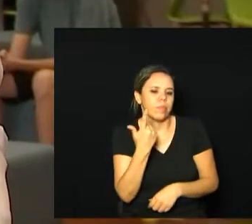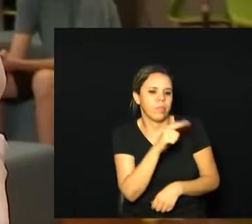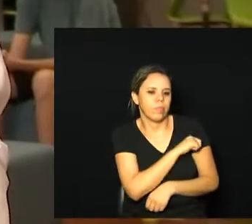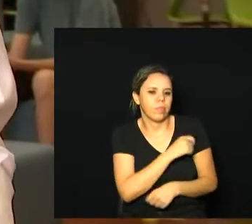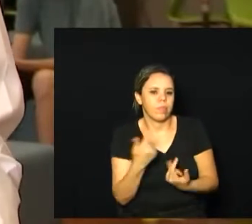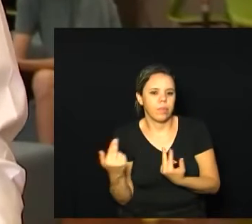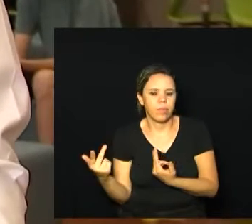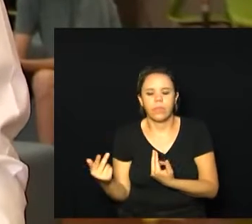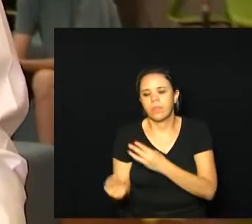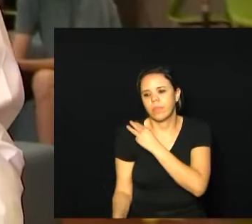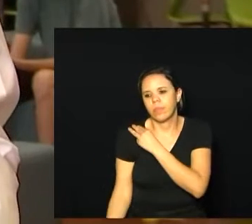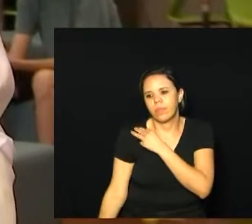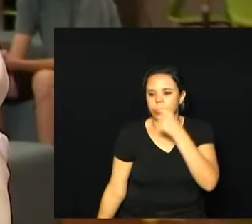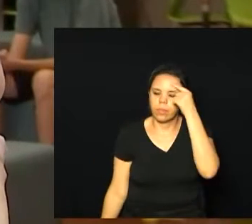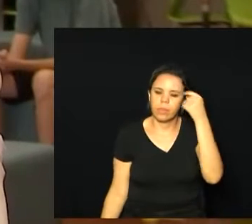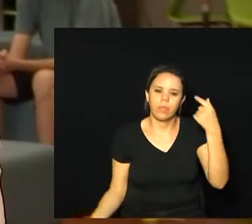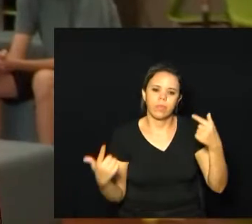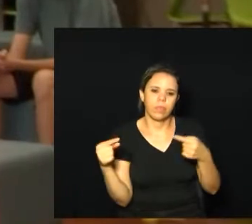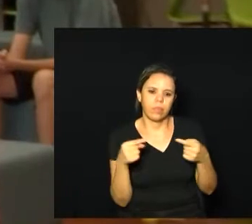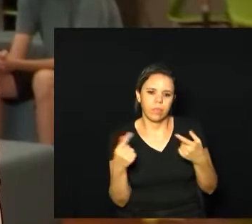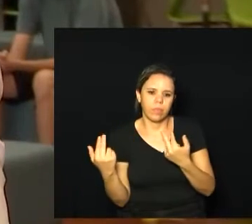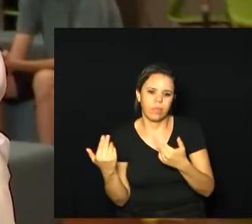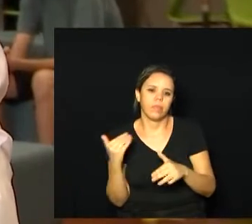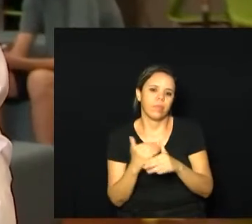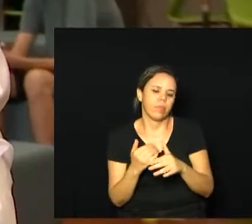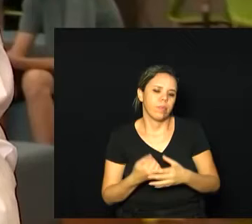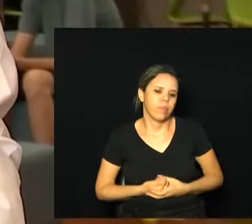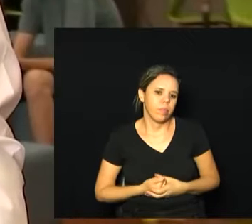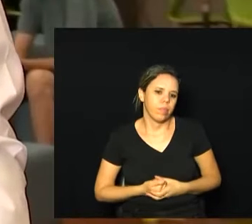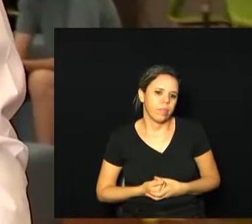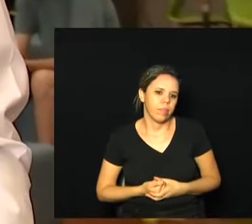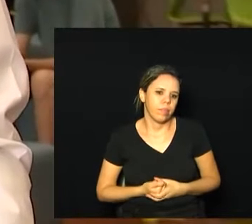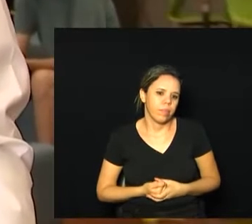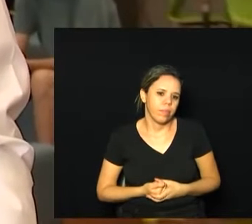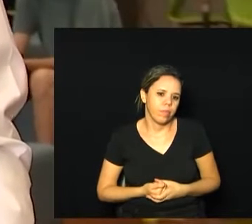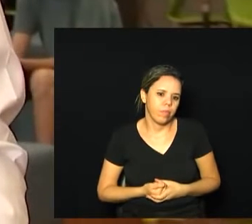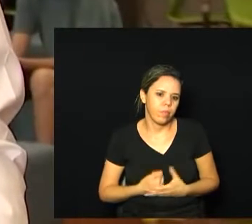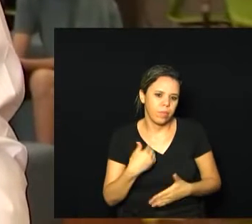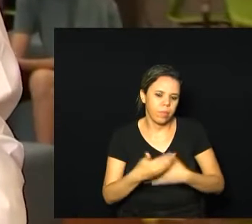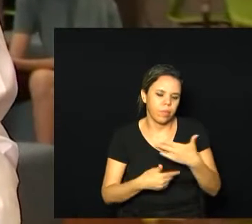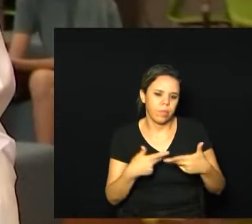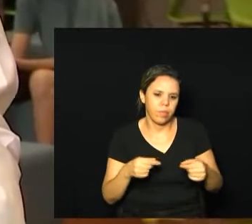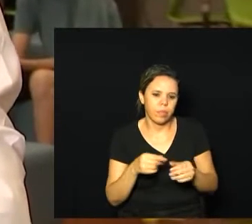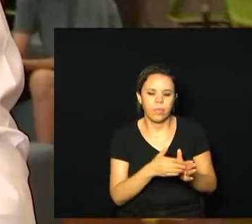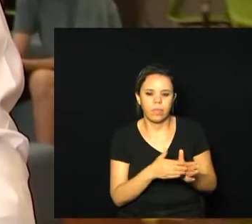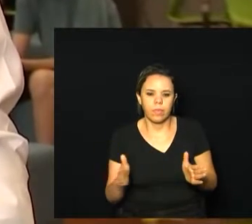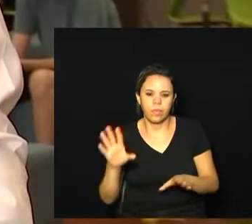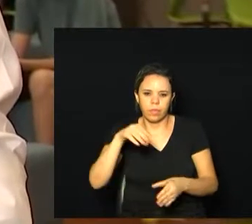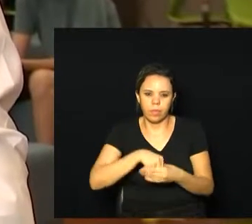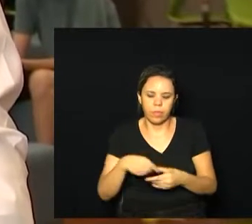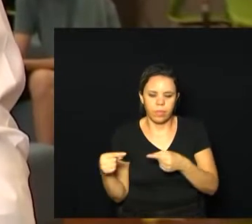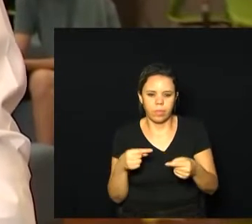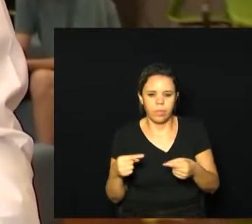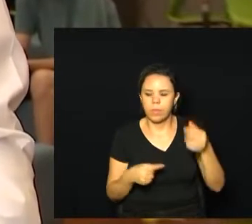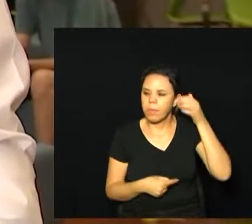alunos do ensino médio, da graduação com outros alunos da graduação, e eles passam por algumas etapas dentro dessa